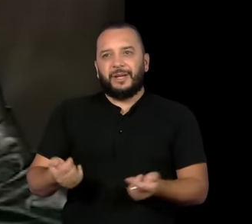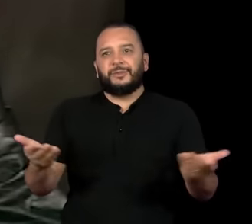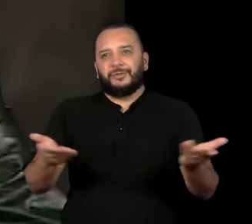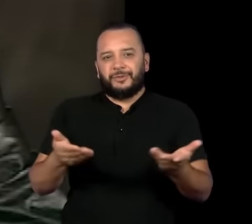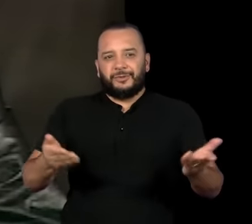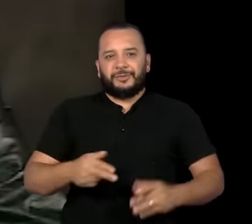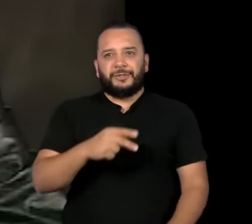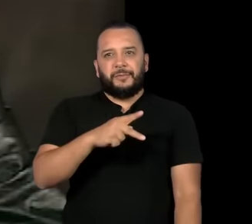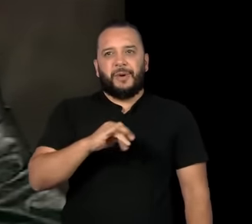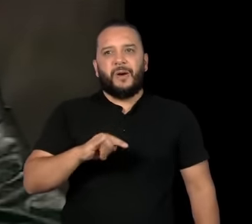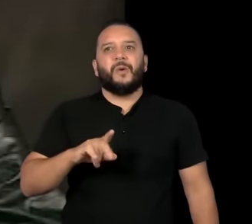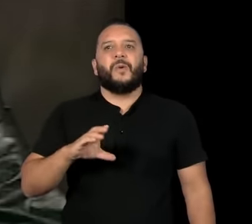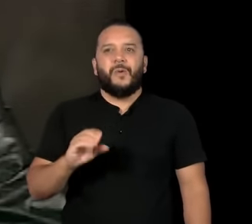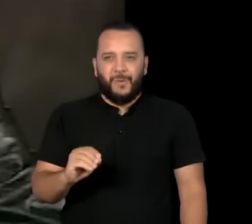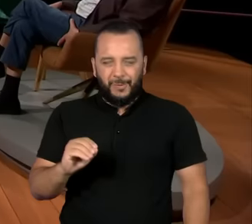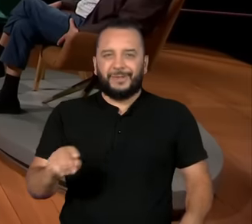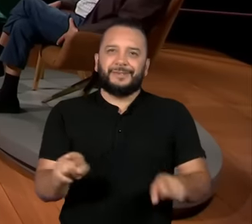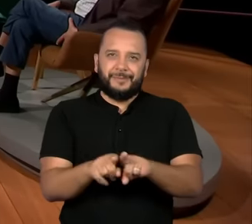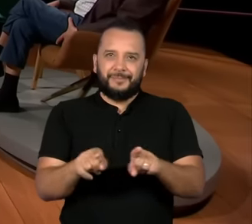Paulo Figueiredo.